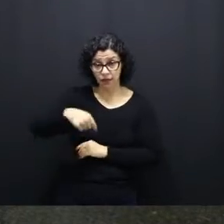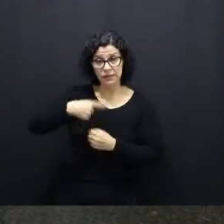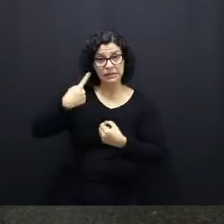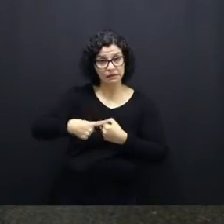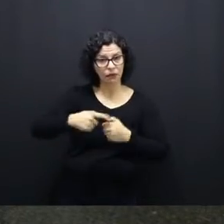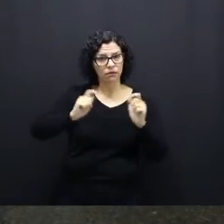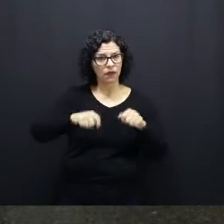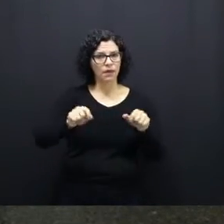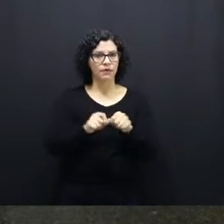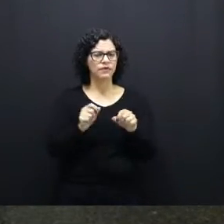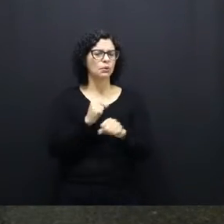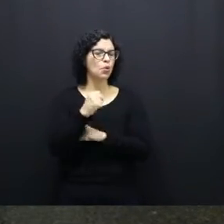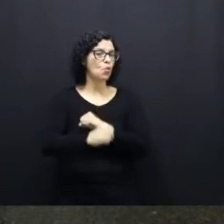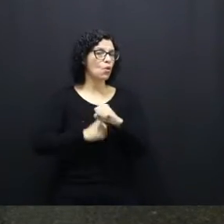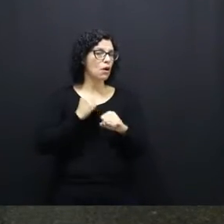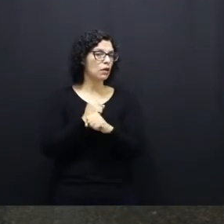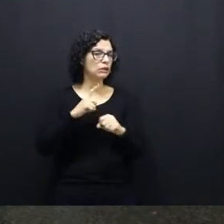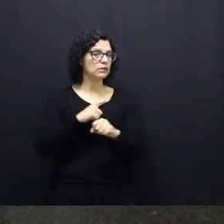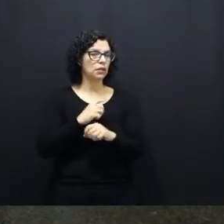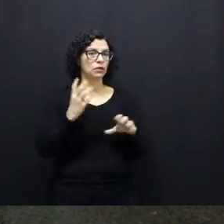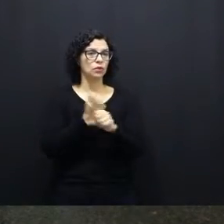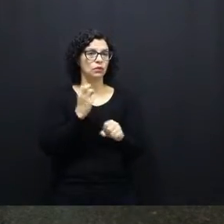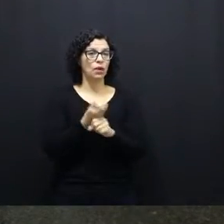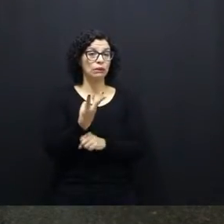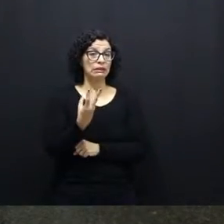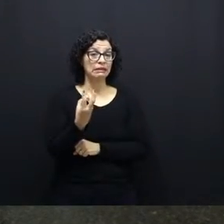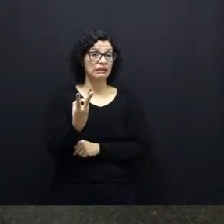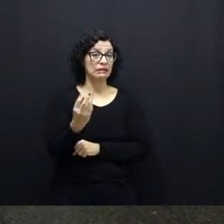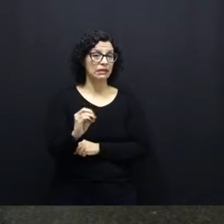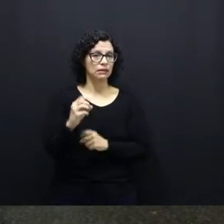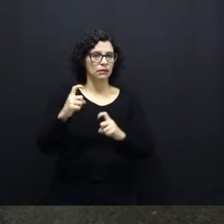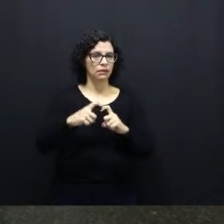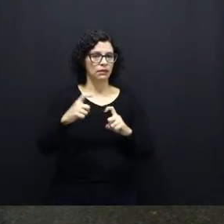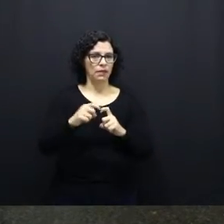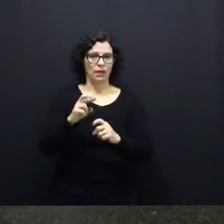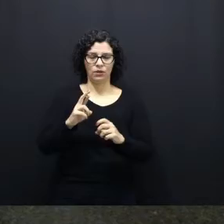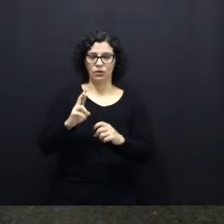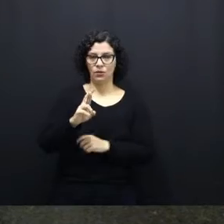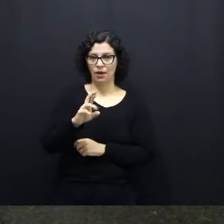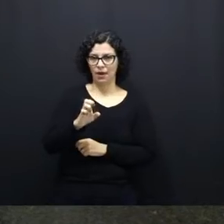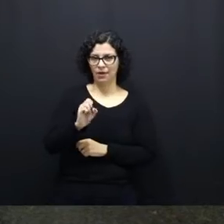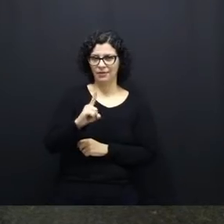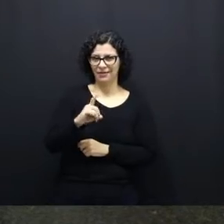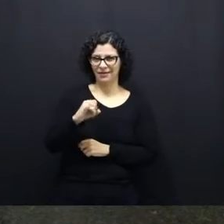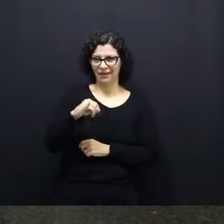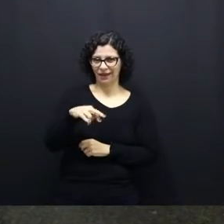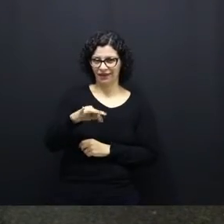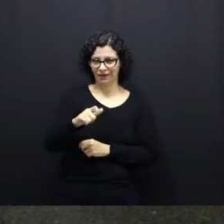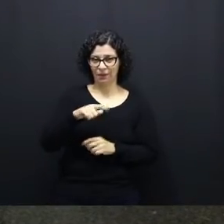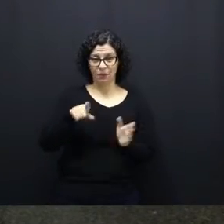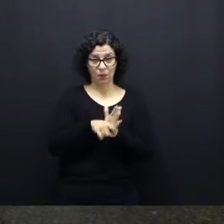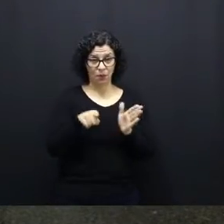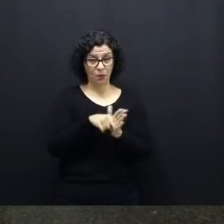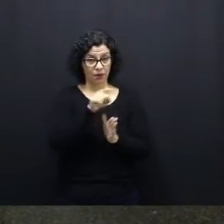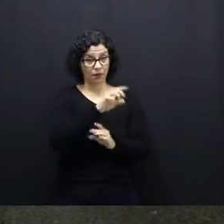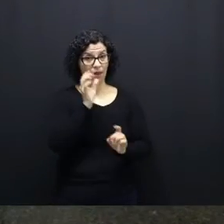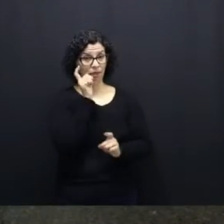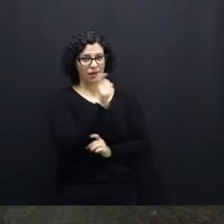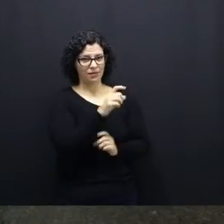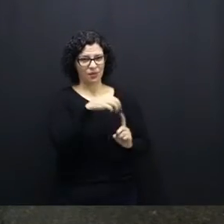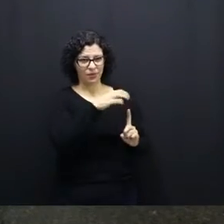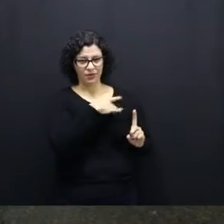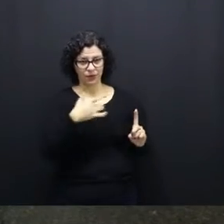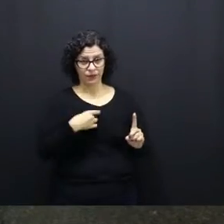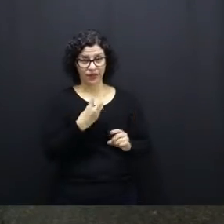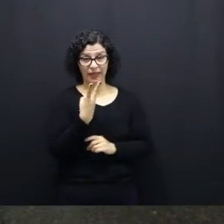por ano de ter 30 médicos residentes na atenção básica então seriam 30 médicos